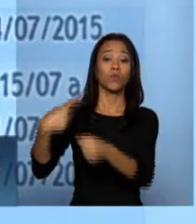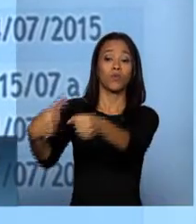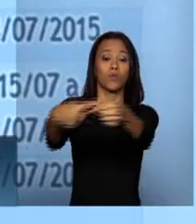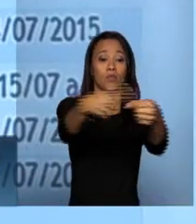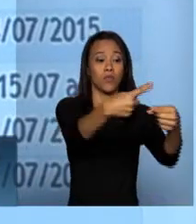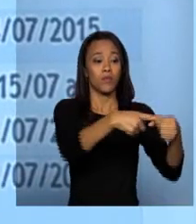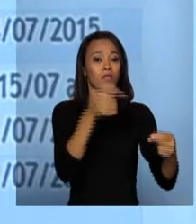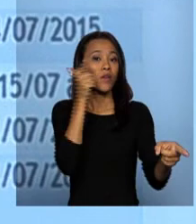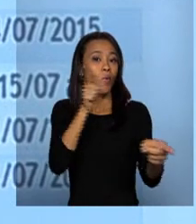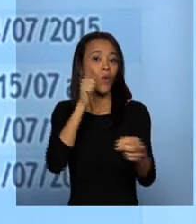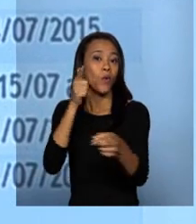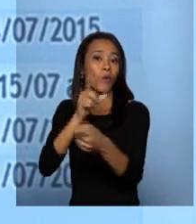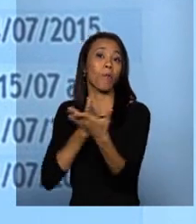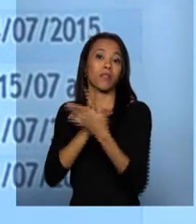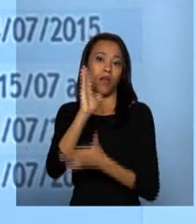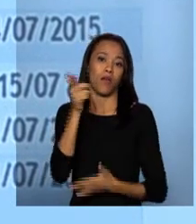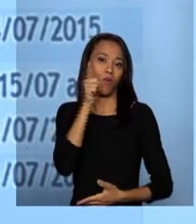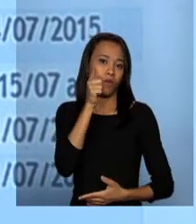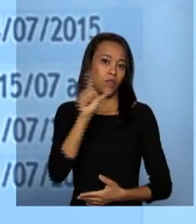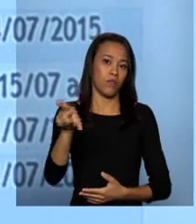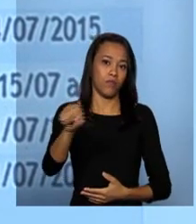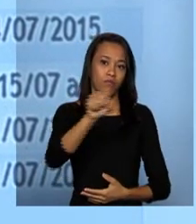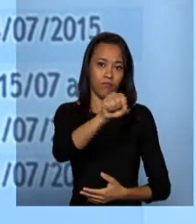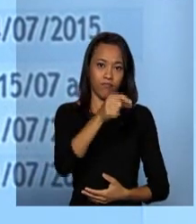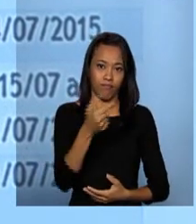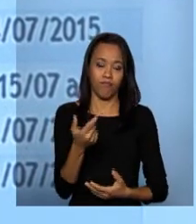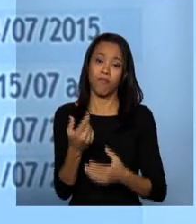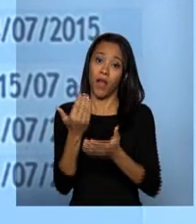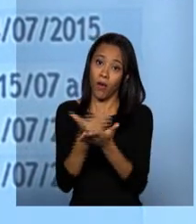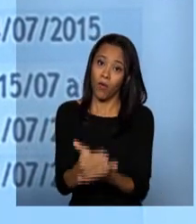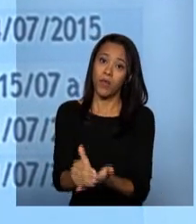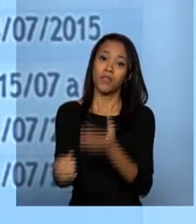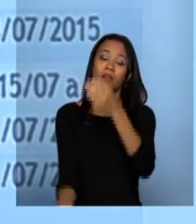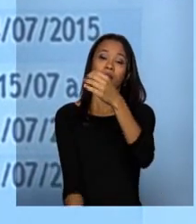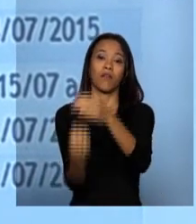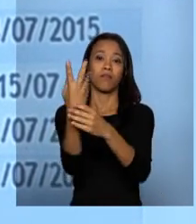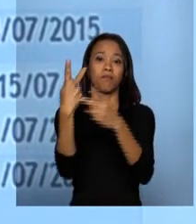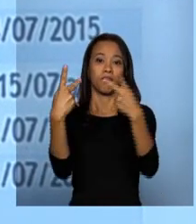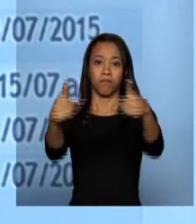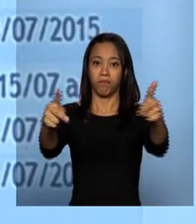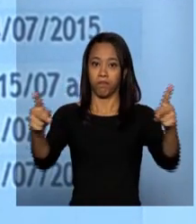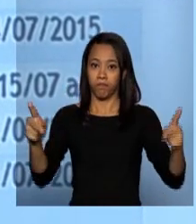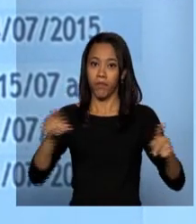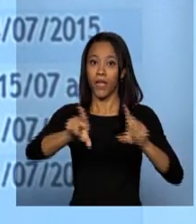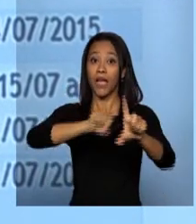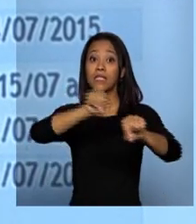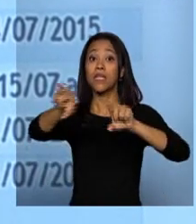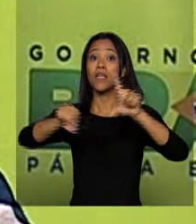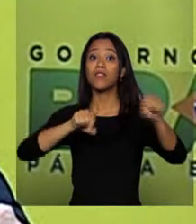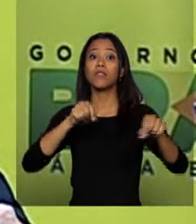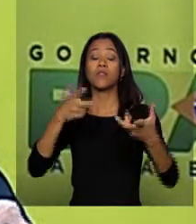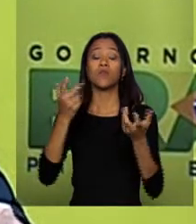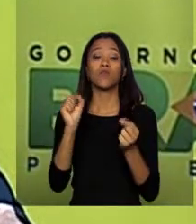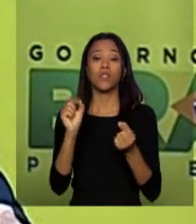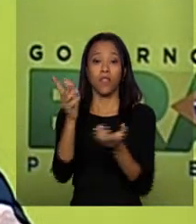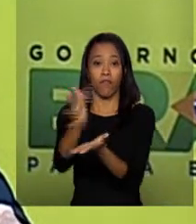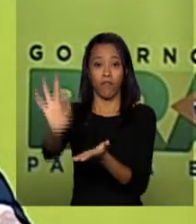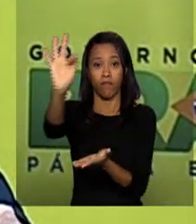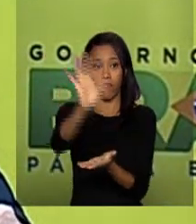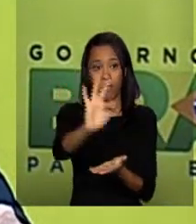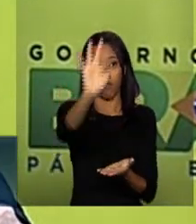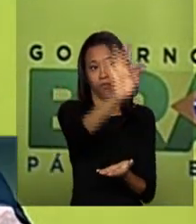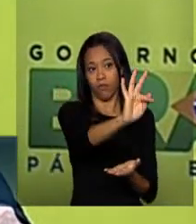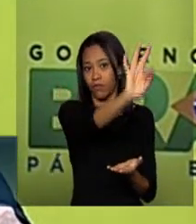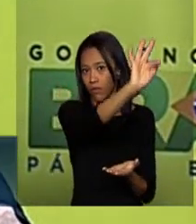gente também já abrir ainda esse ano a segunda fase, que é a seleção das instituições que